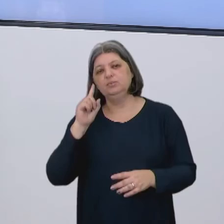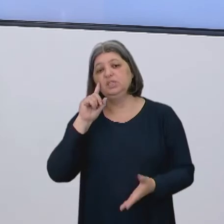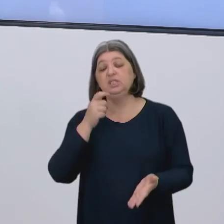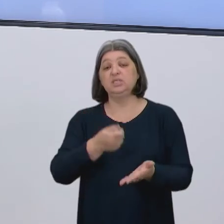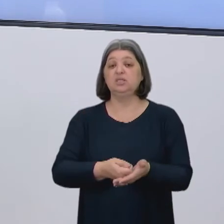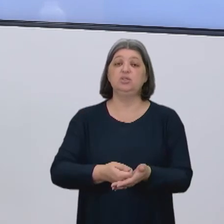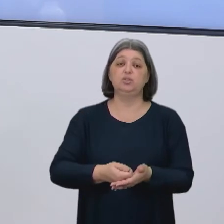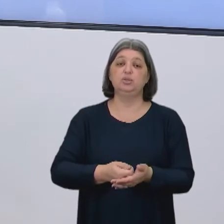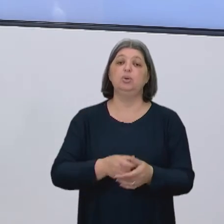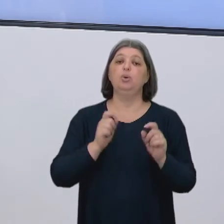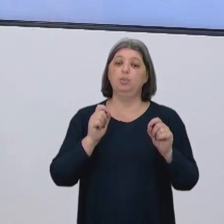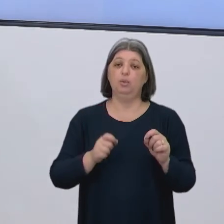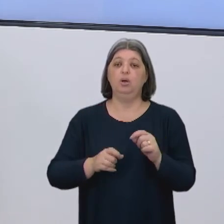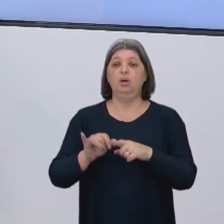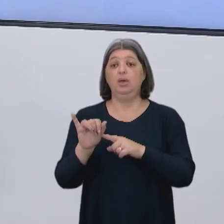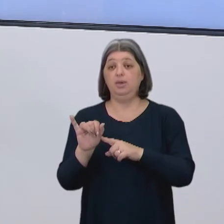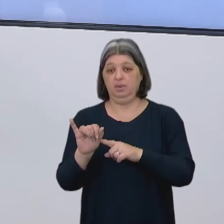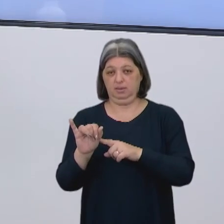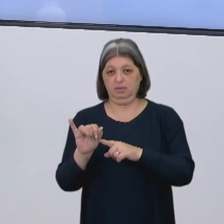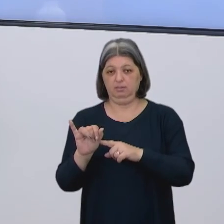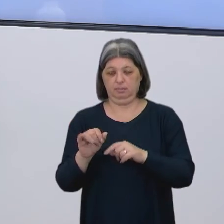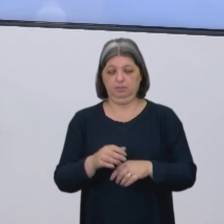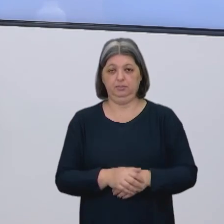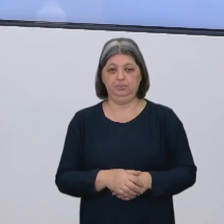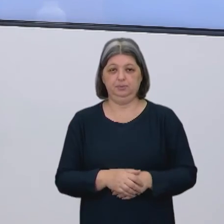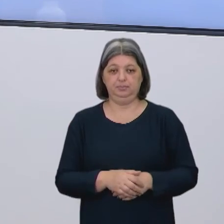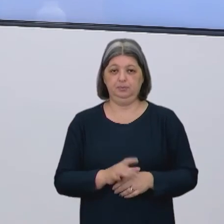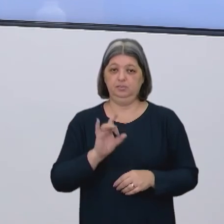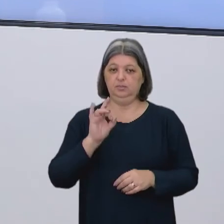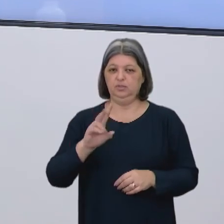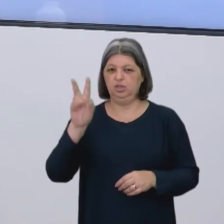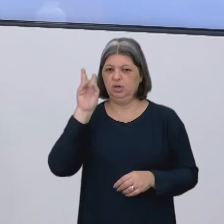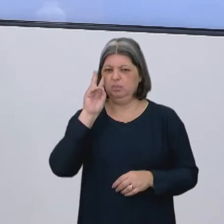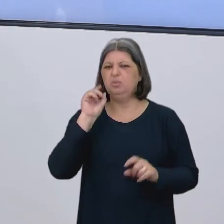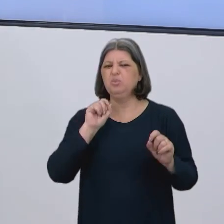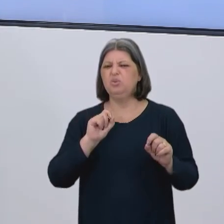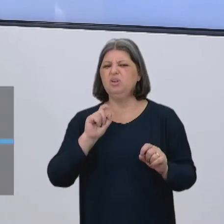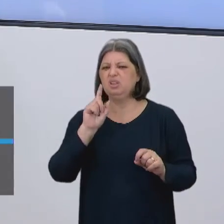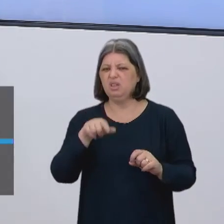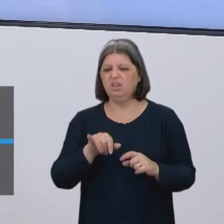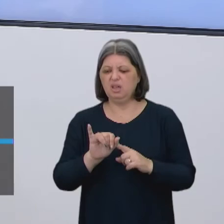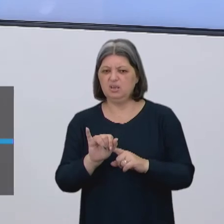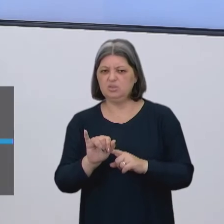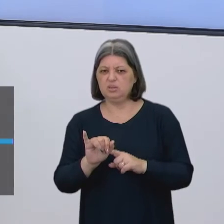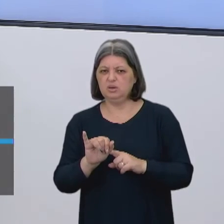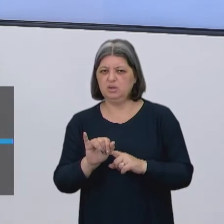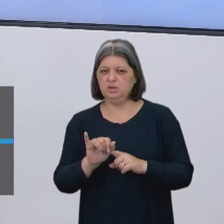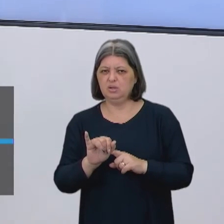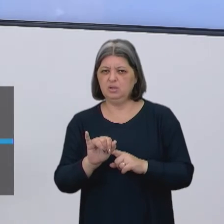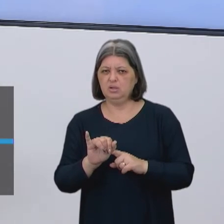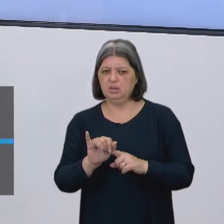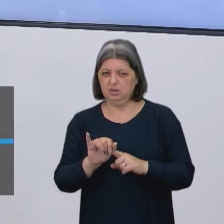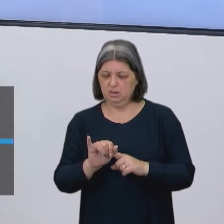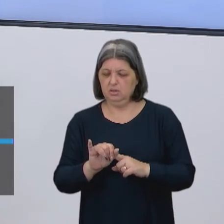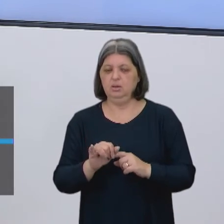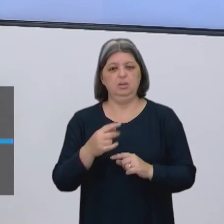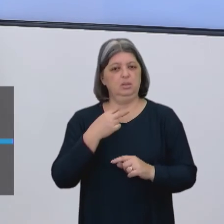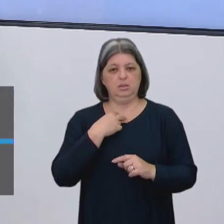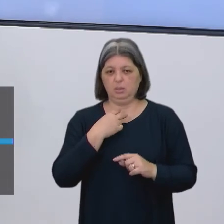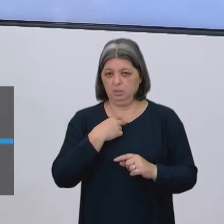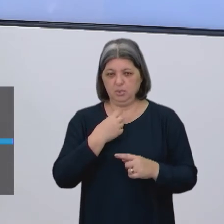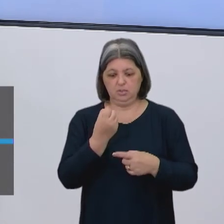deles são irracionais. Só relembrando. O que é irracional mesmo? Aquele que eu não posso escrever como